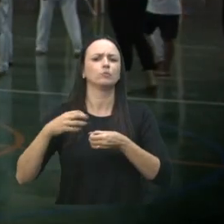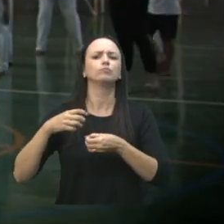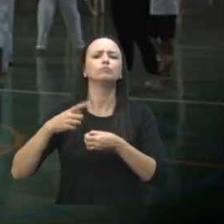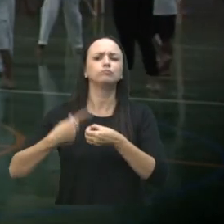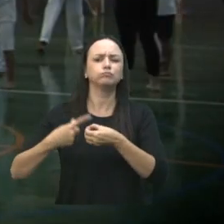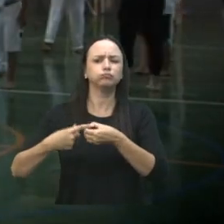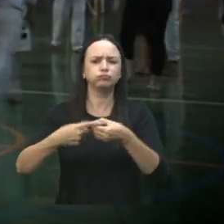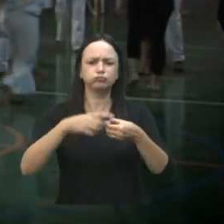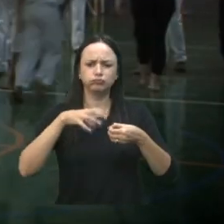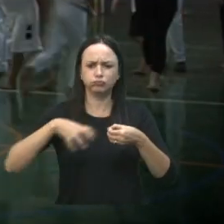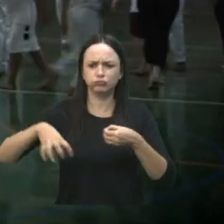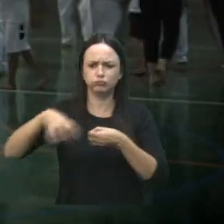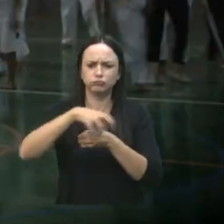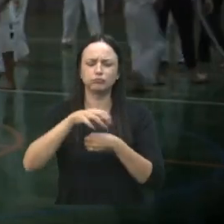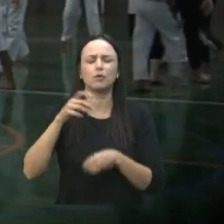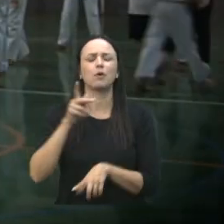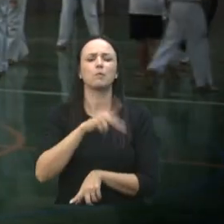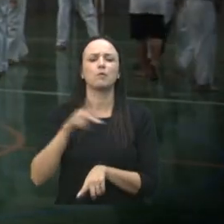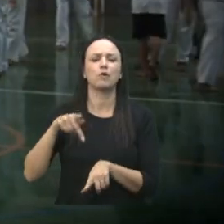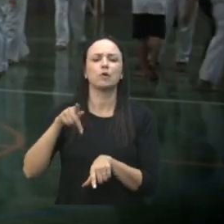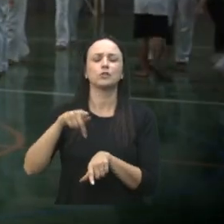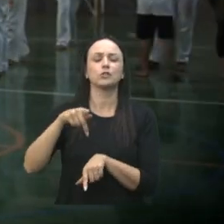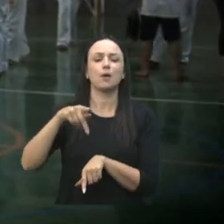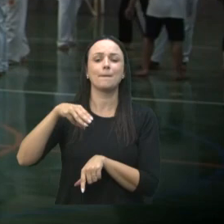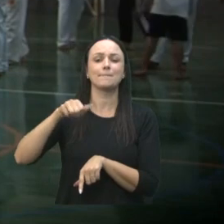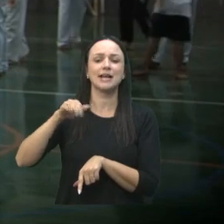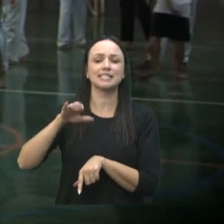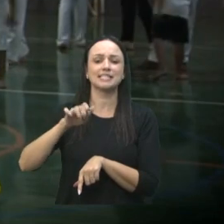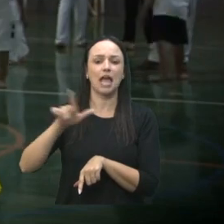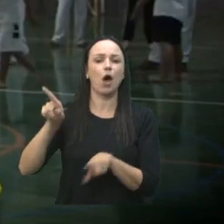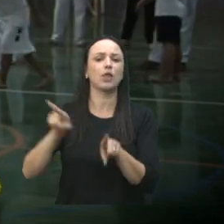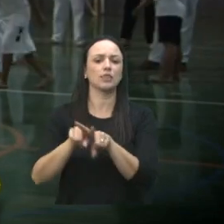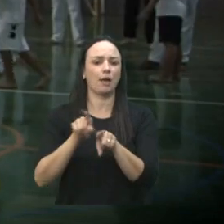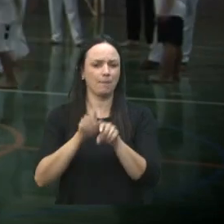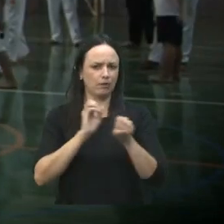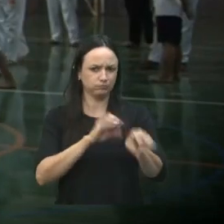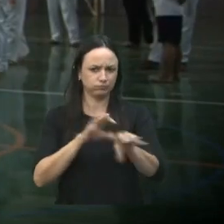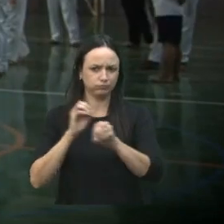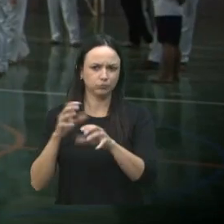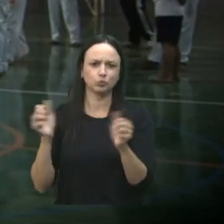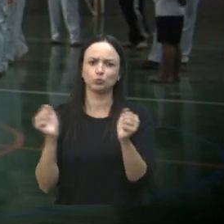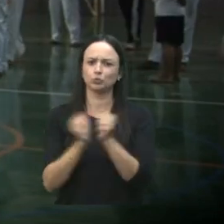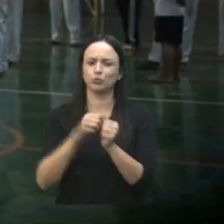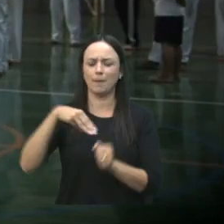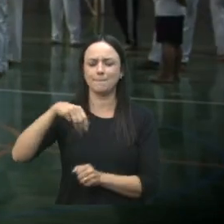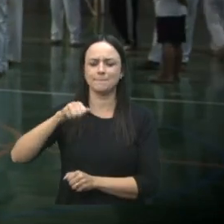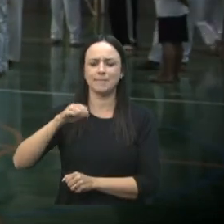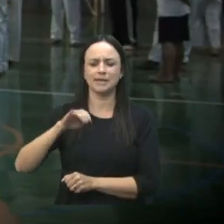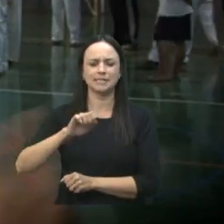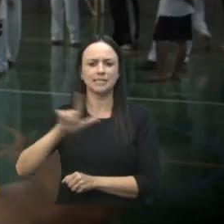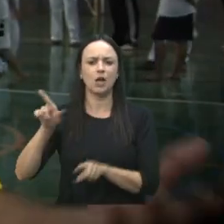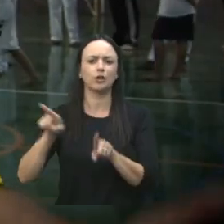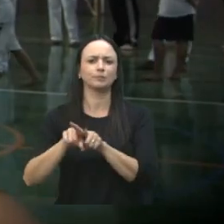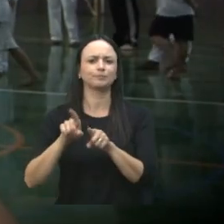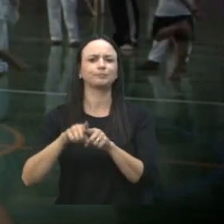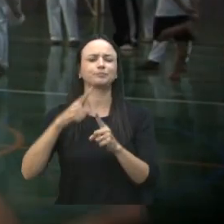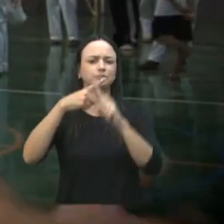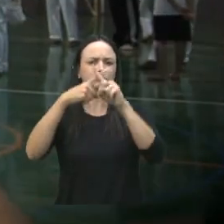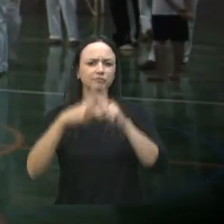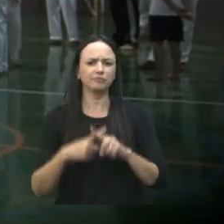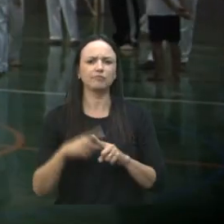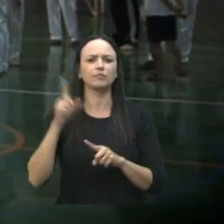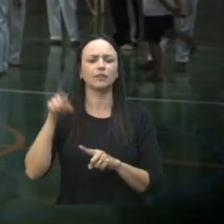Marcial era técnico também. Sempre estamos juntos aí com o mestre Marcial, com os jogos regionais. O mestre Marcial também